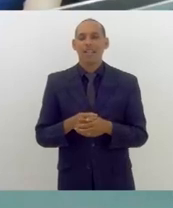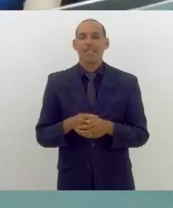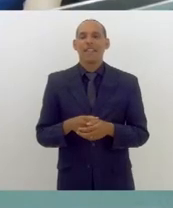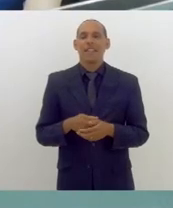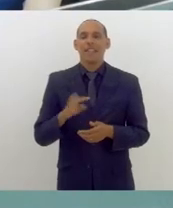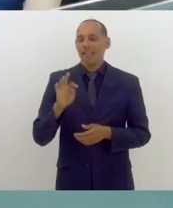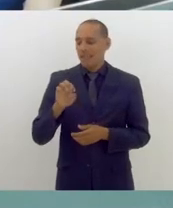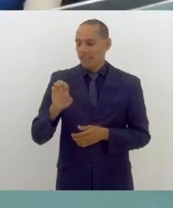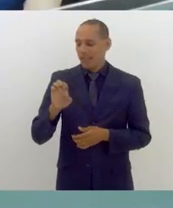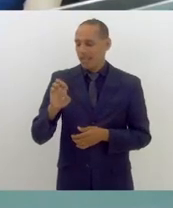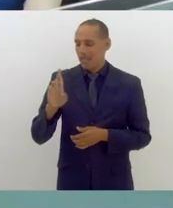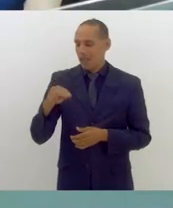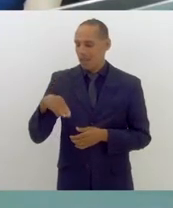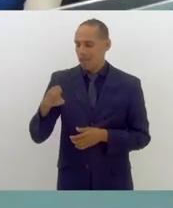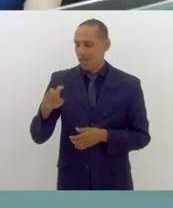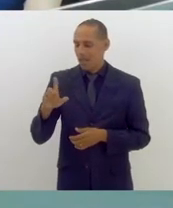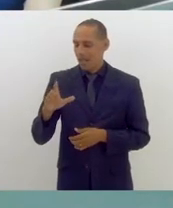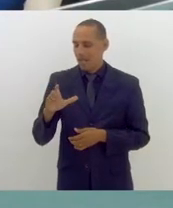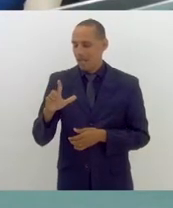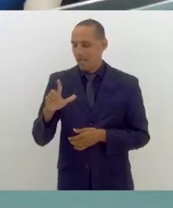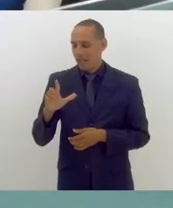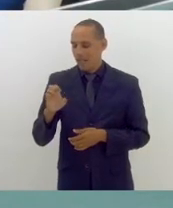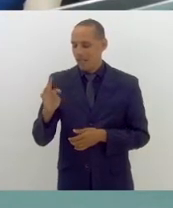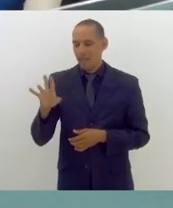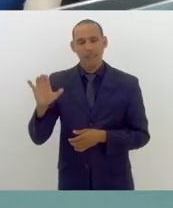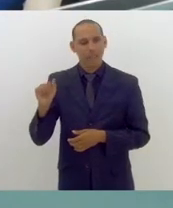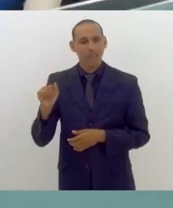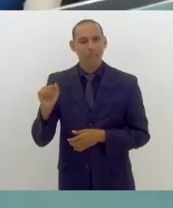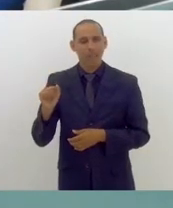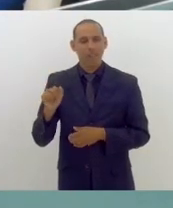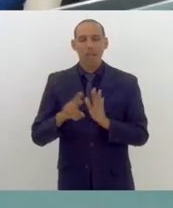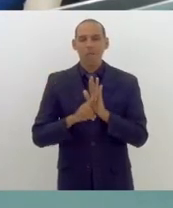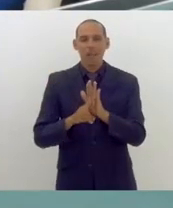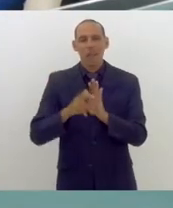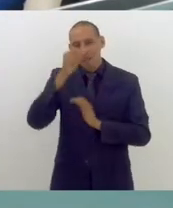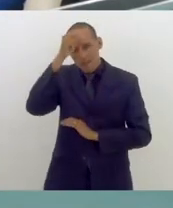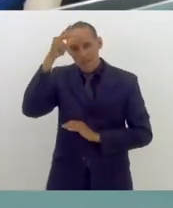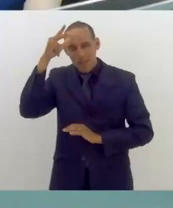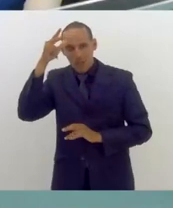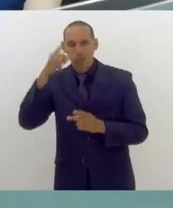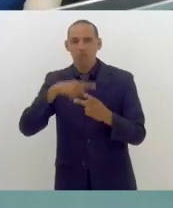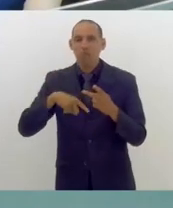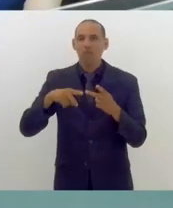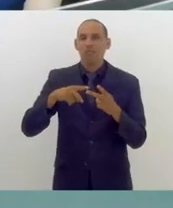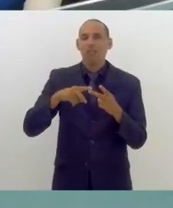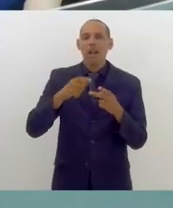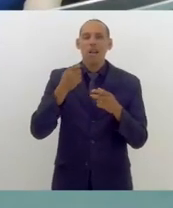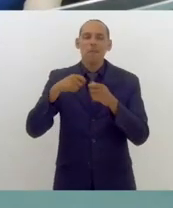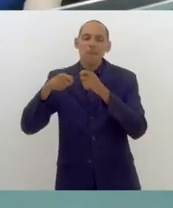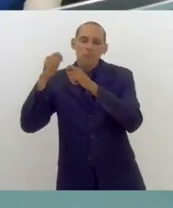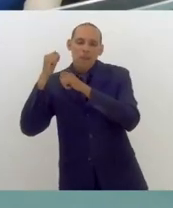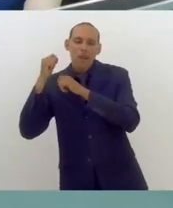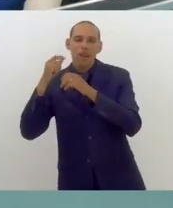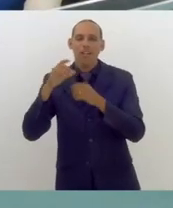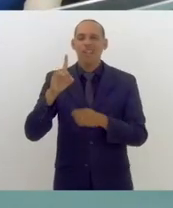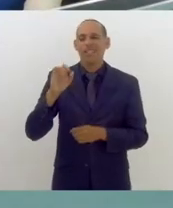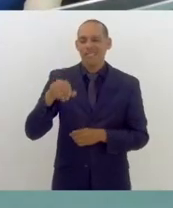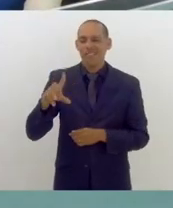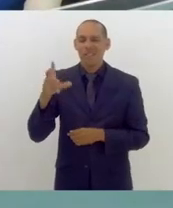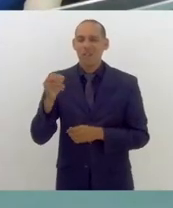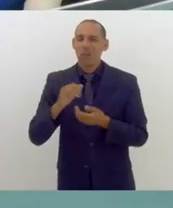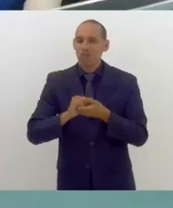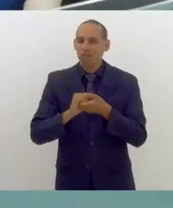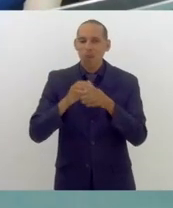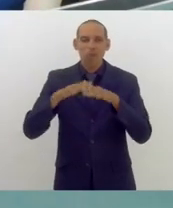representante da Prefeitura Presidente da fibéji os representantes dos pescadores Dinho na figura do Dinho saldo todos